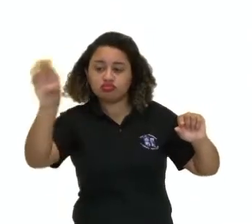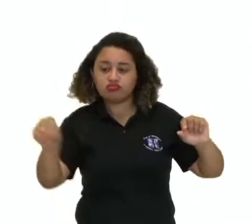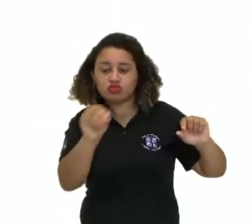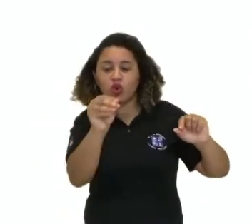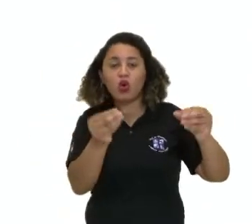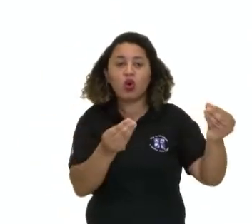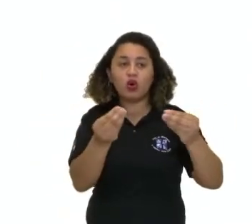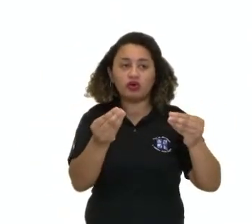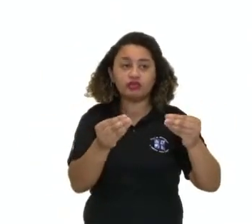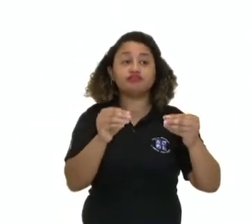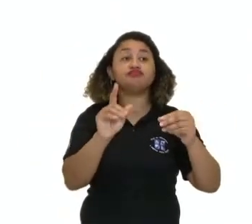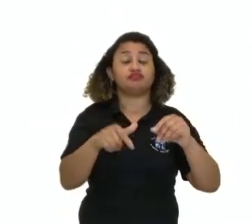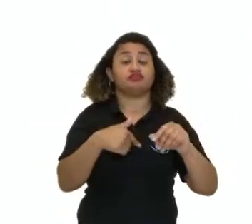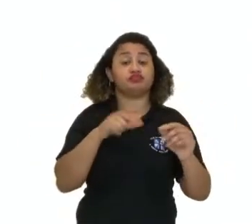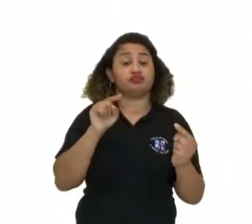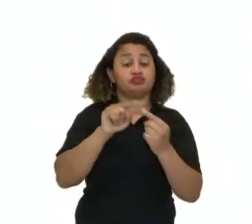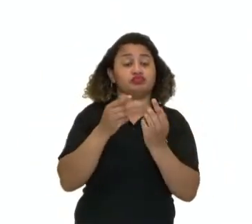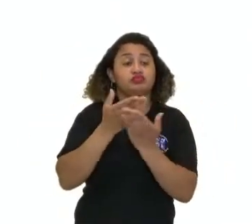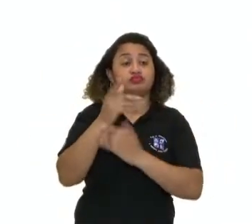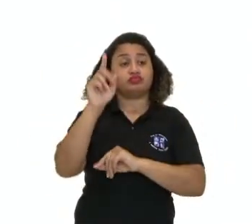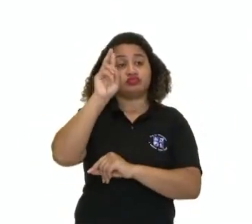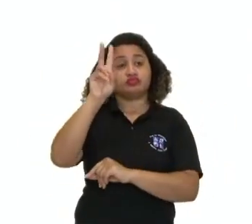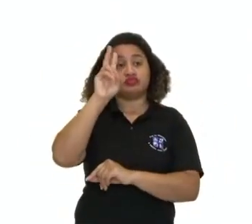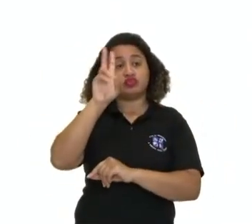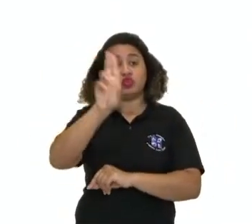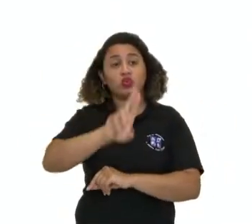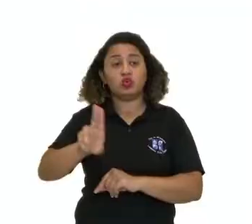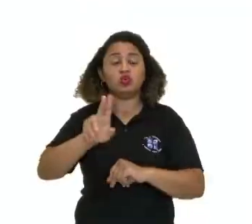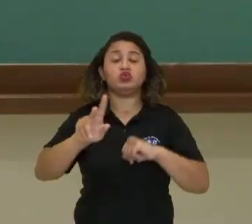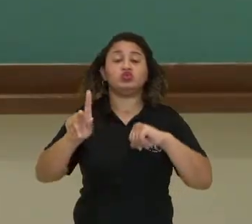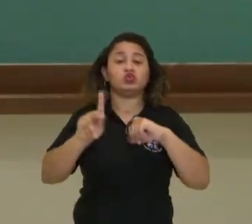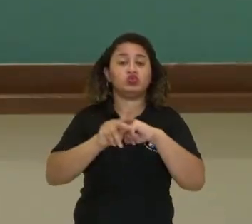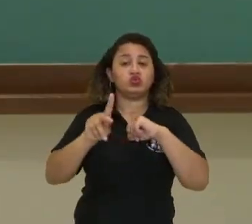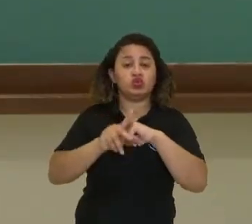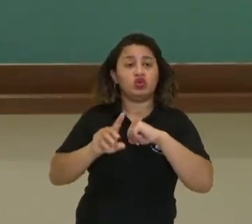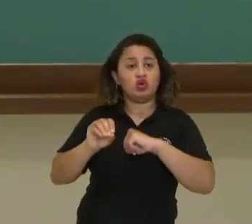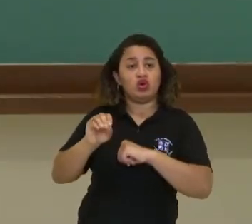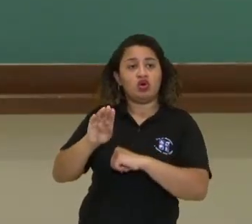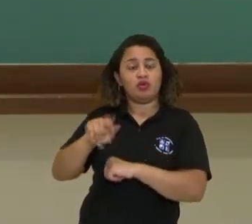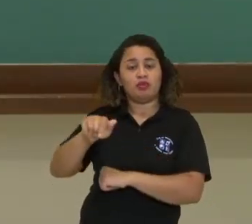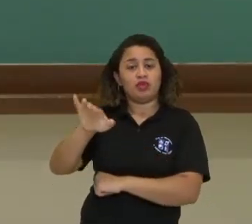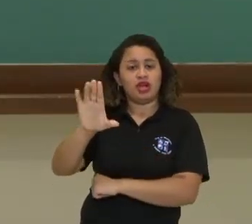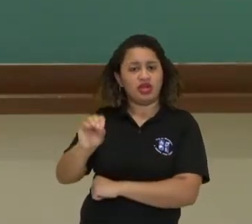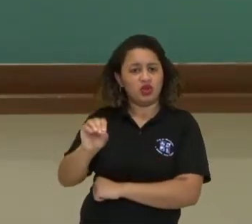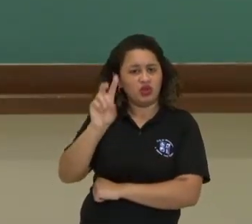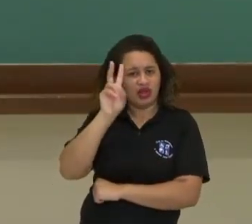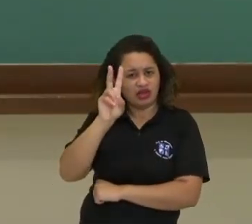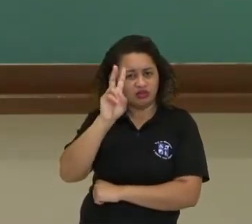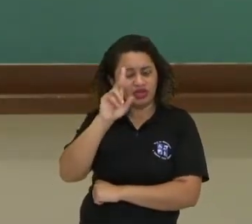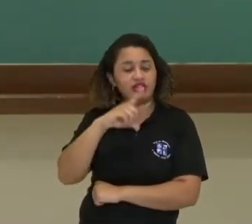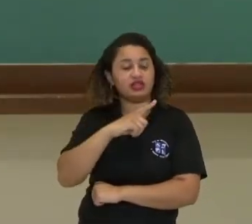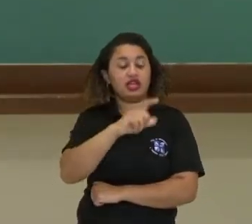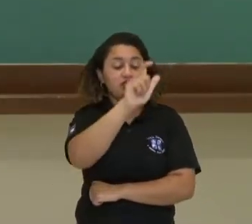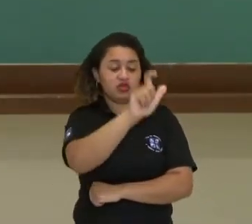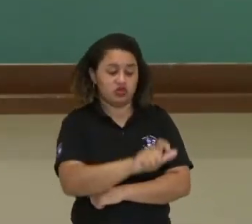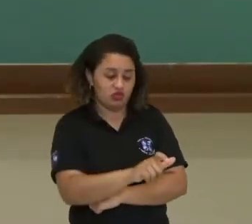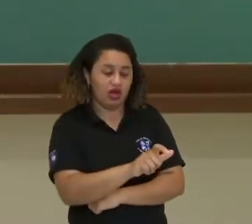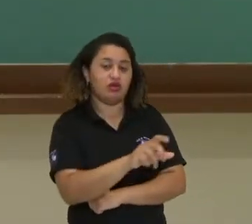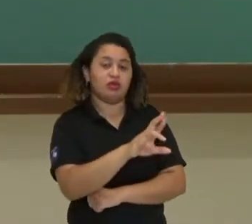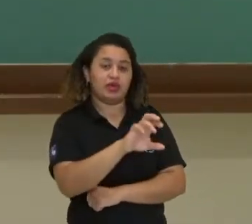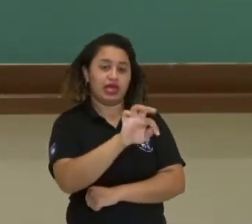aula são relembrar o uso dos pronomes oblíquos Você lembra qual que é o pronome oblíquo a gente tem o pronome pessoal do caso reto